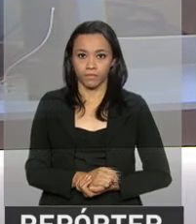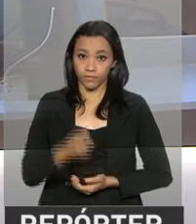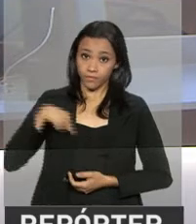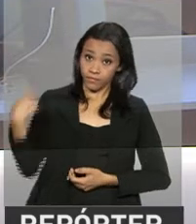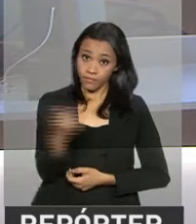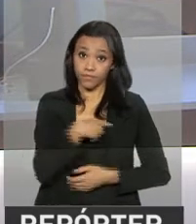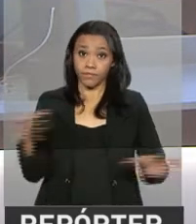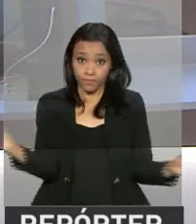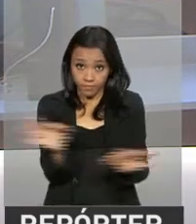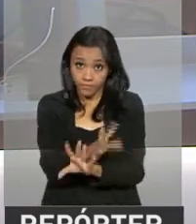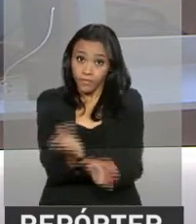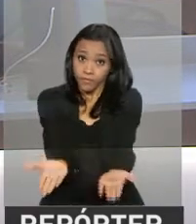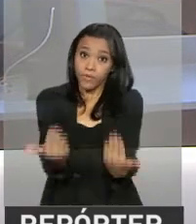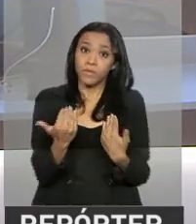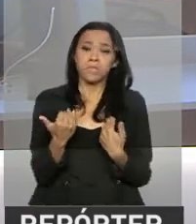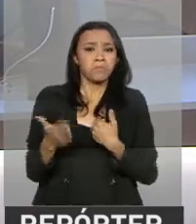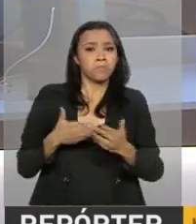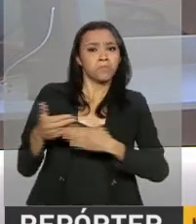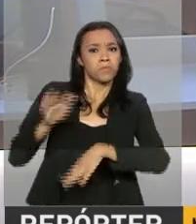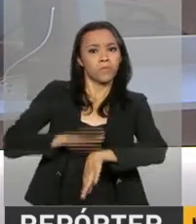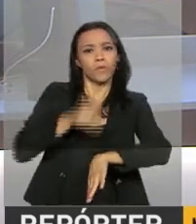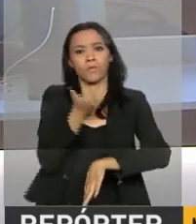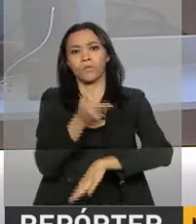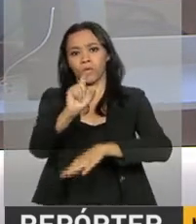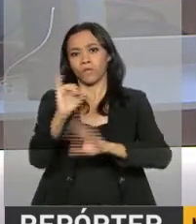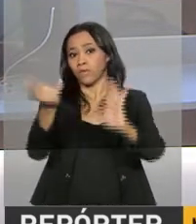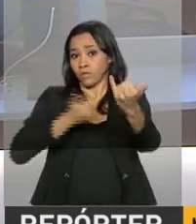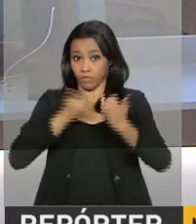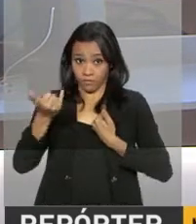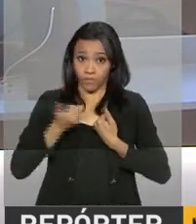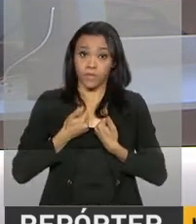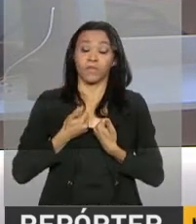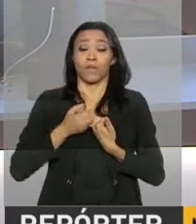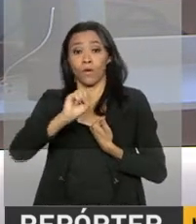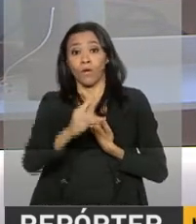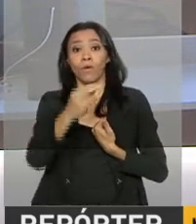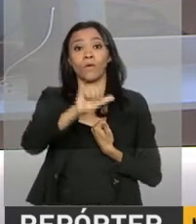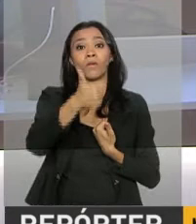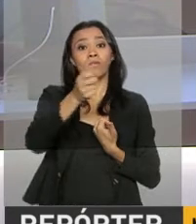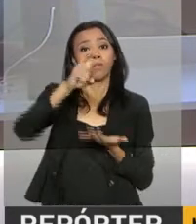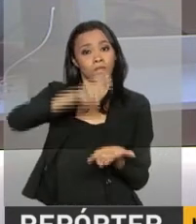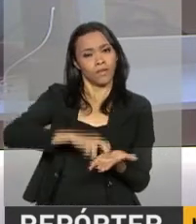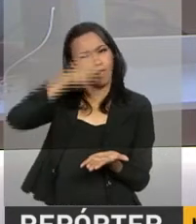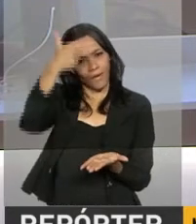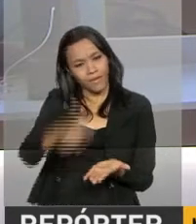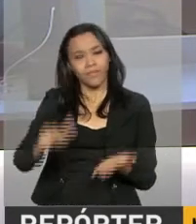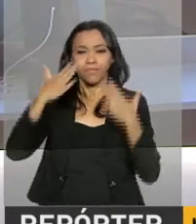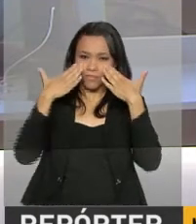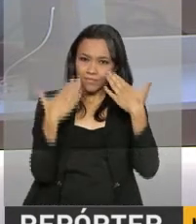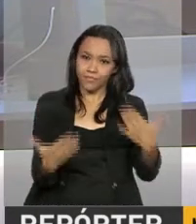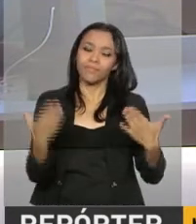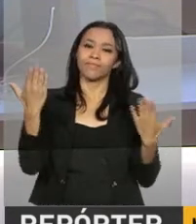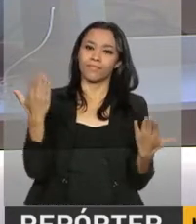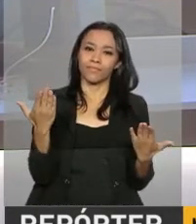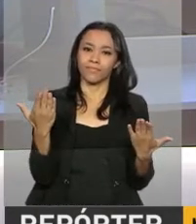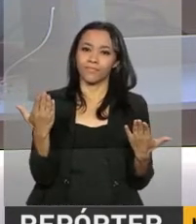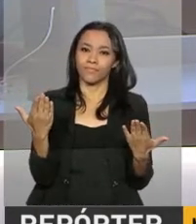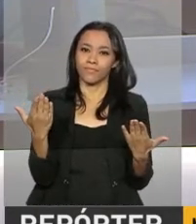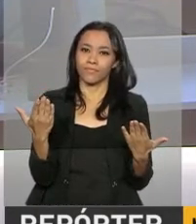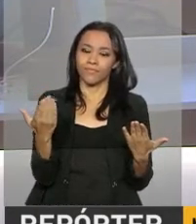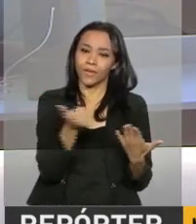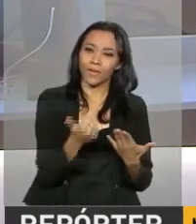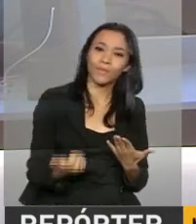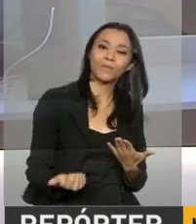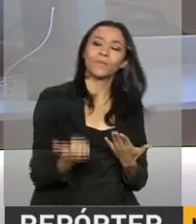nós ficamos por aqui podemos voltar a qualquer momento com outras informações ou as 11 horas da manhã na próxima edição do repórter perdão